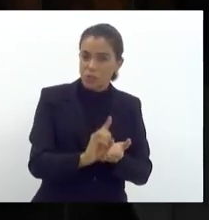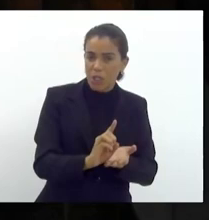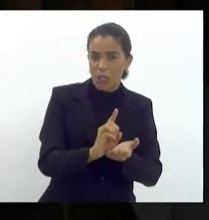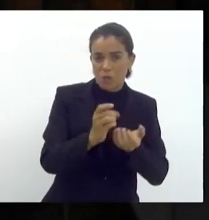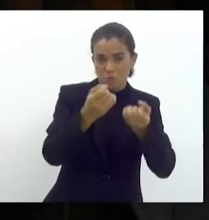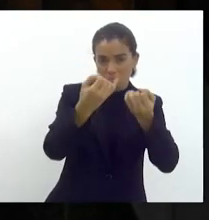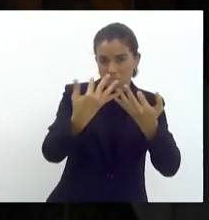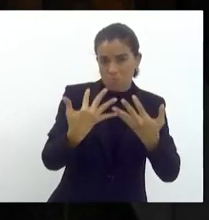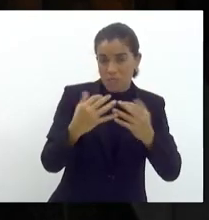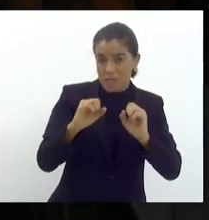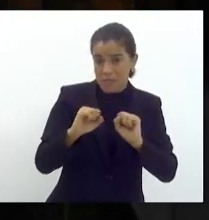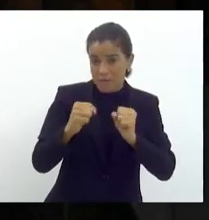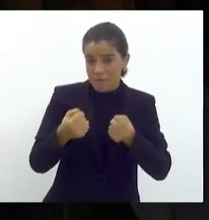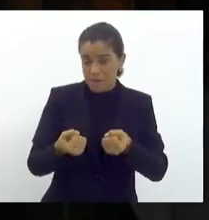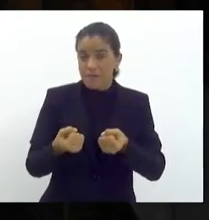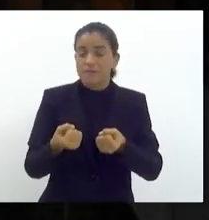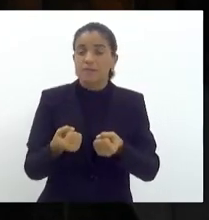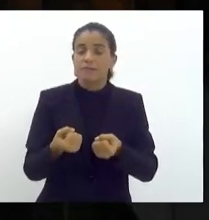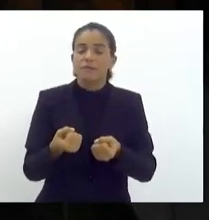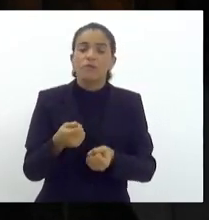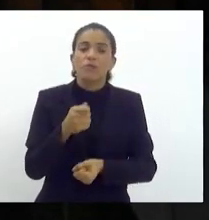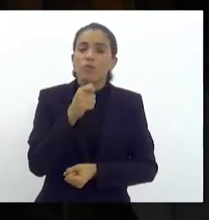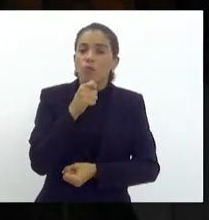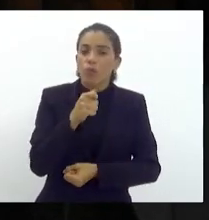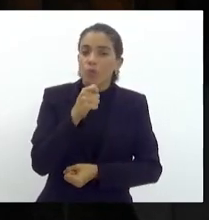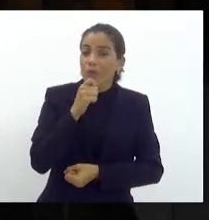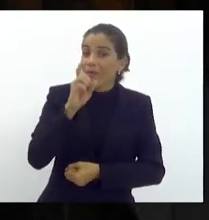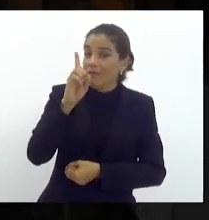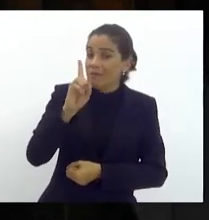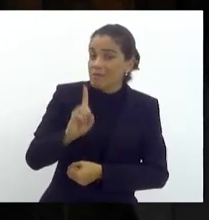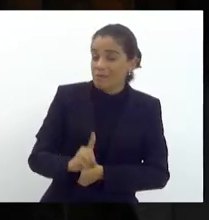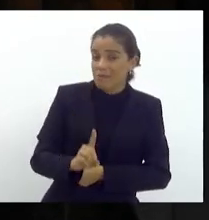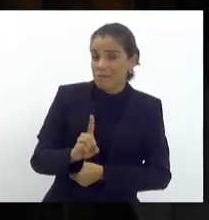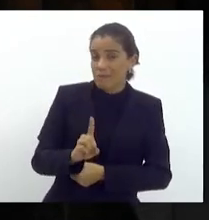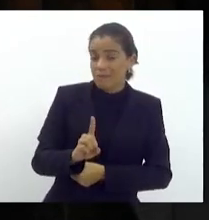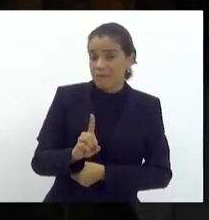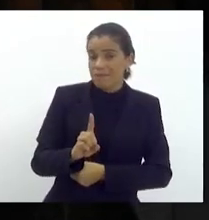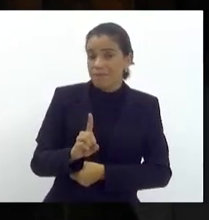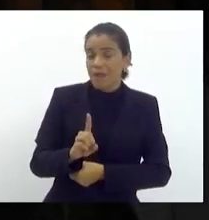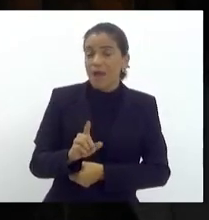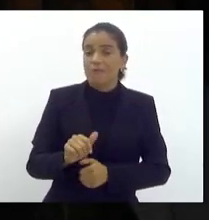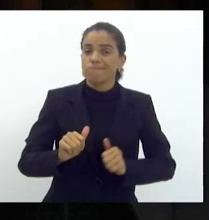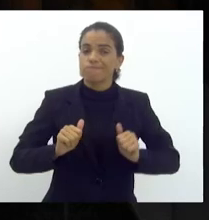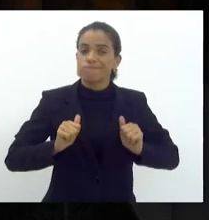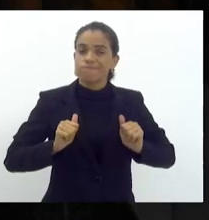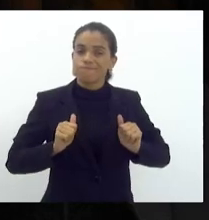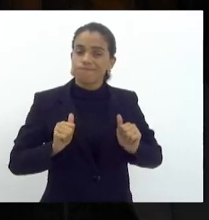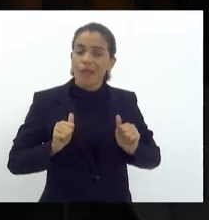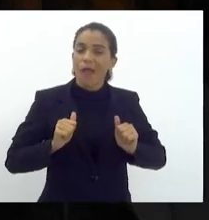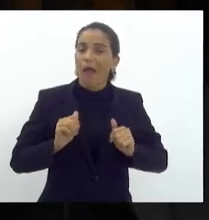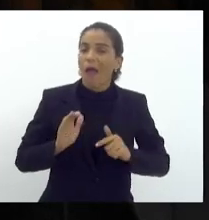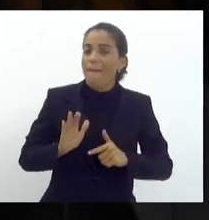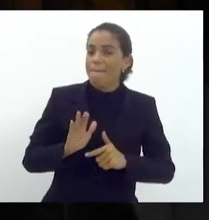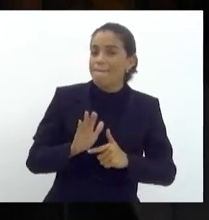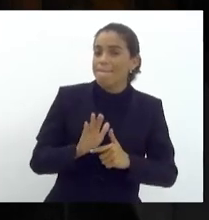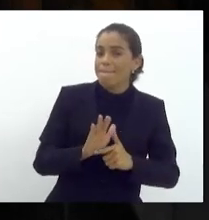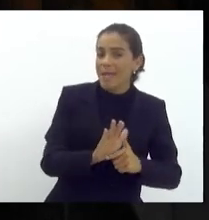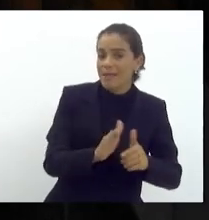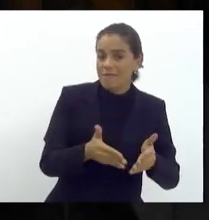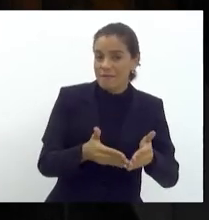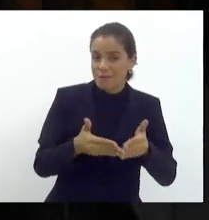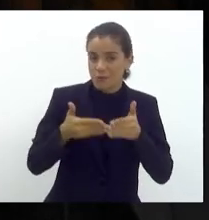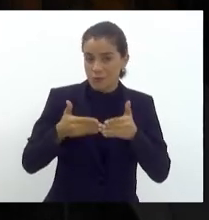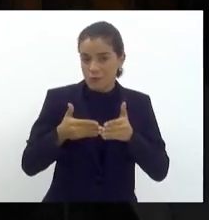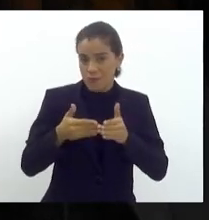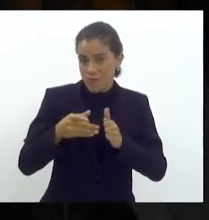para defesa etc não tem direito a gozar de benefício fiscal nenhum